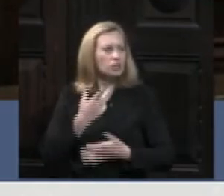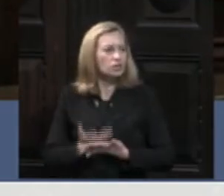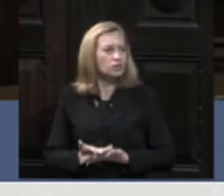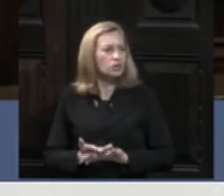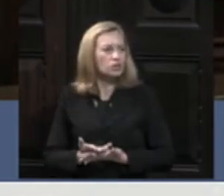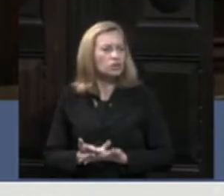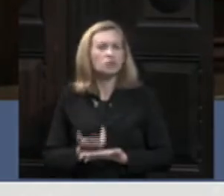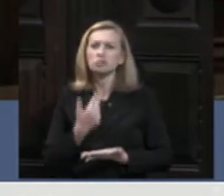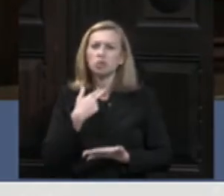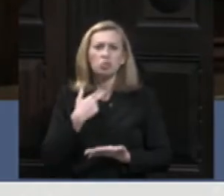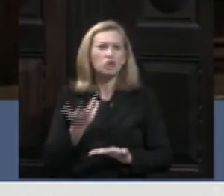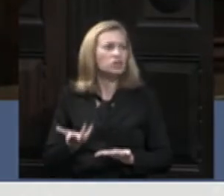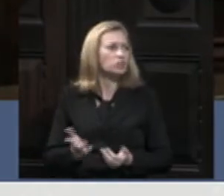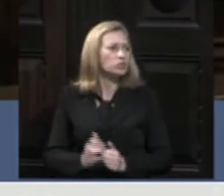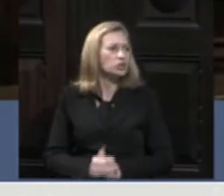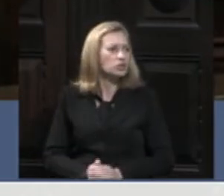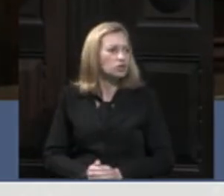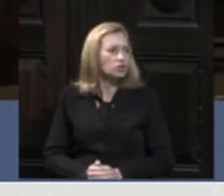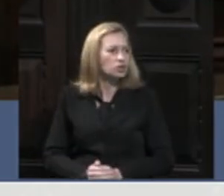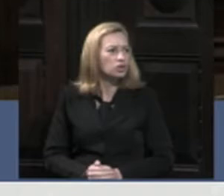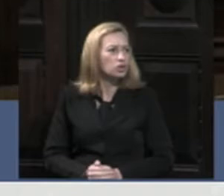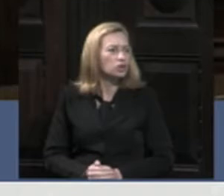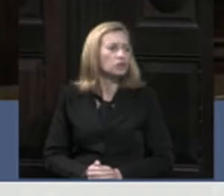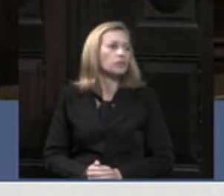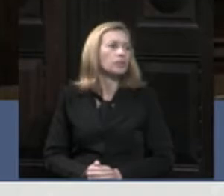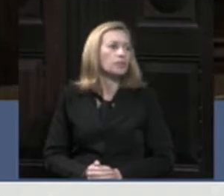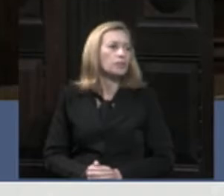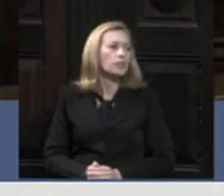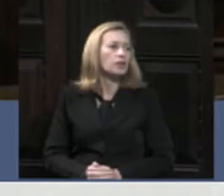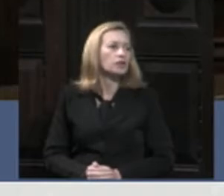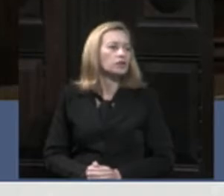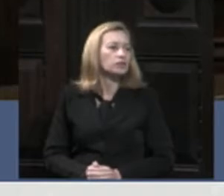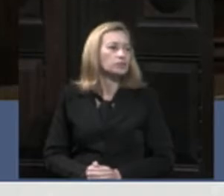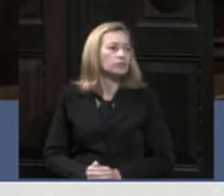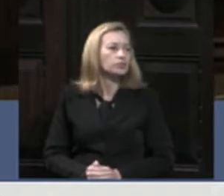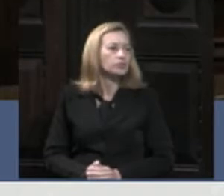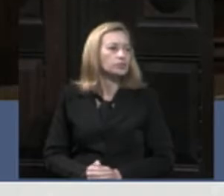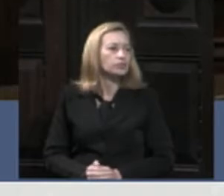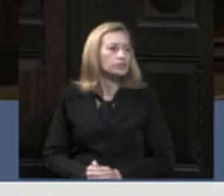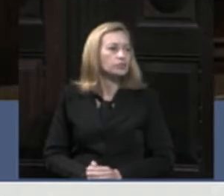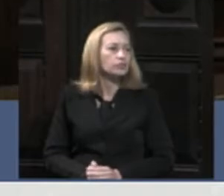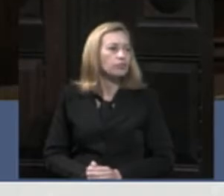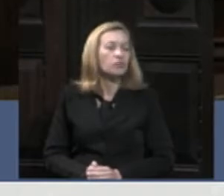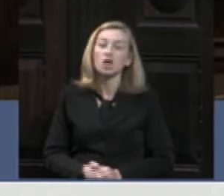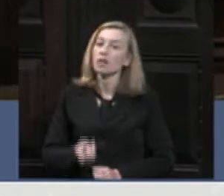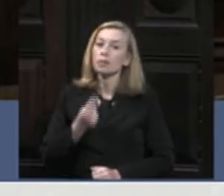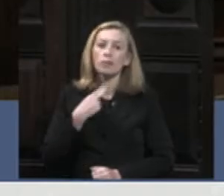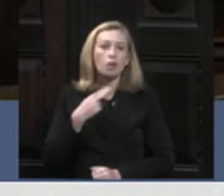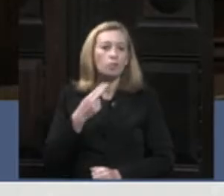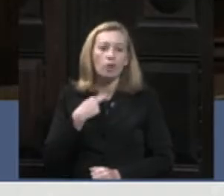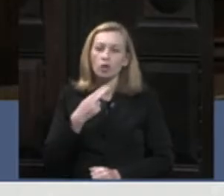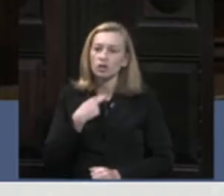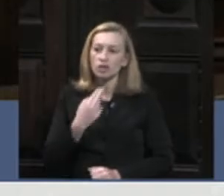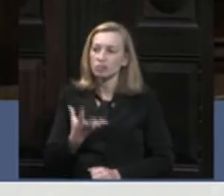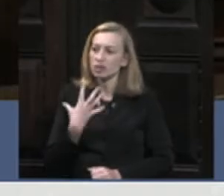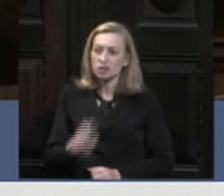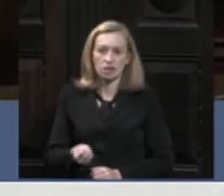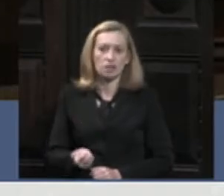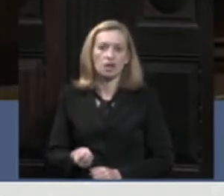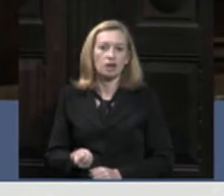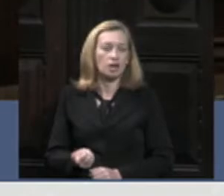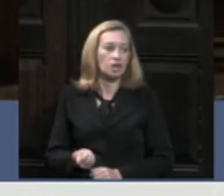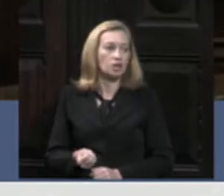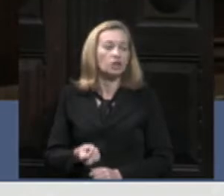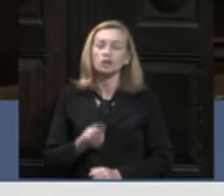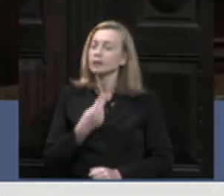grande capital estrangeiro, é o do grande capital americano. Isso não pode nos escravizar. Nós